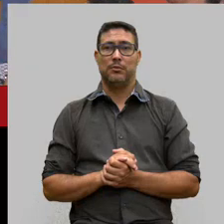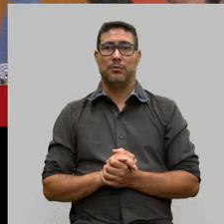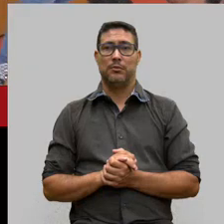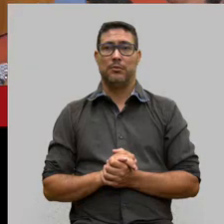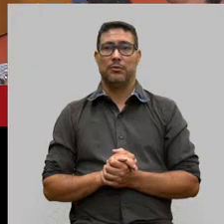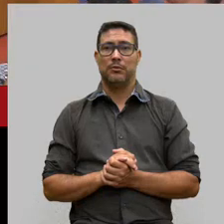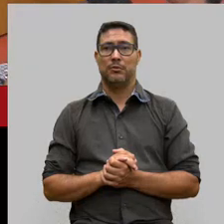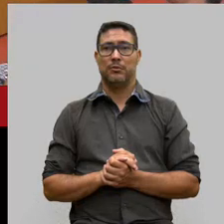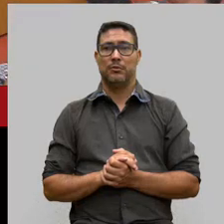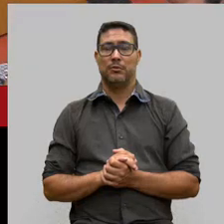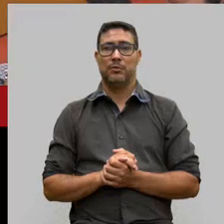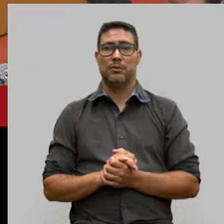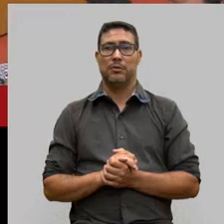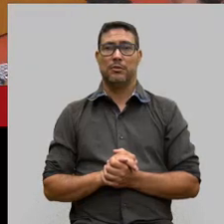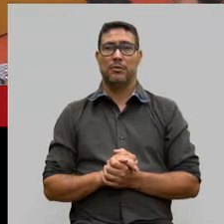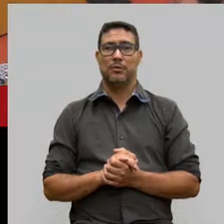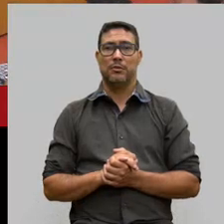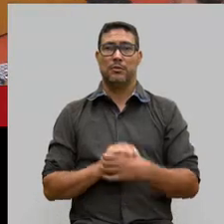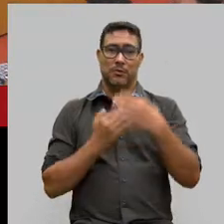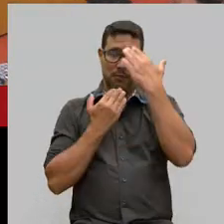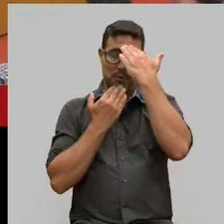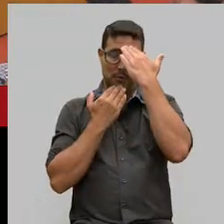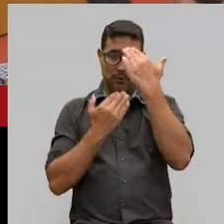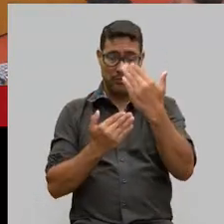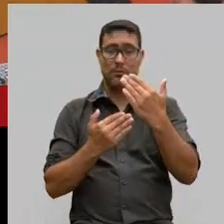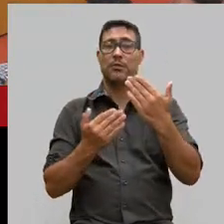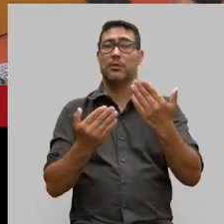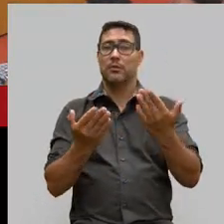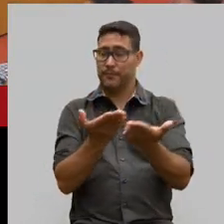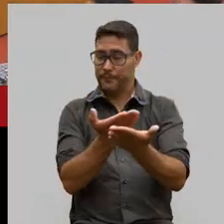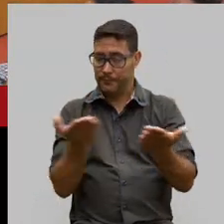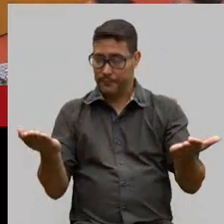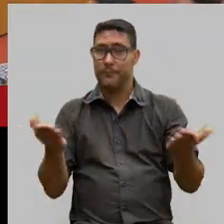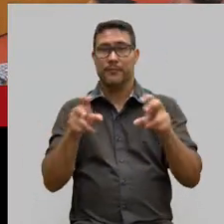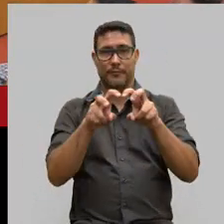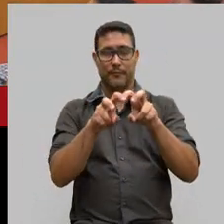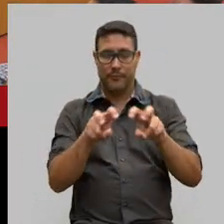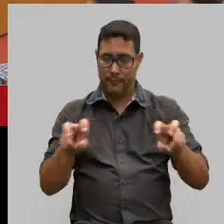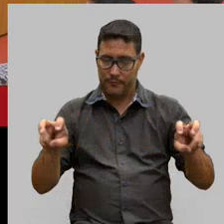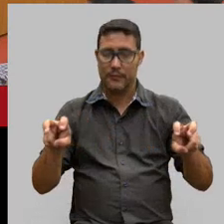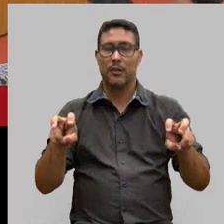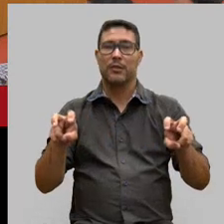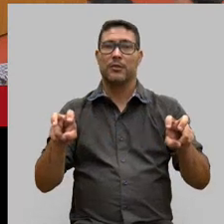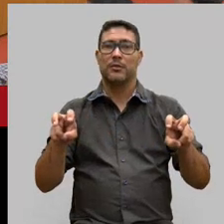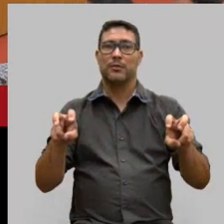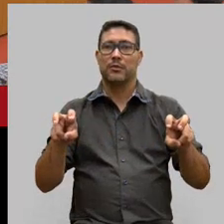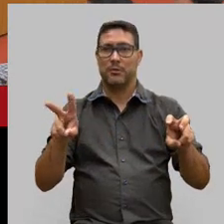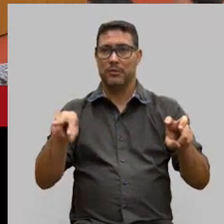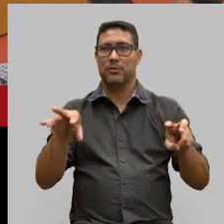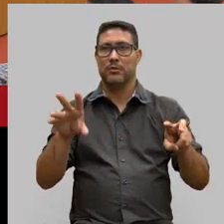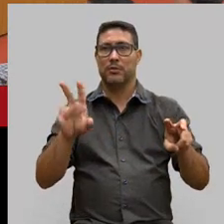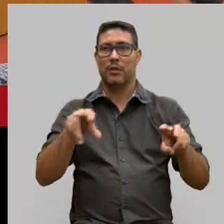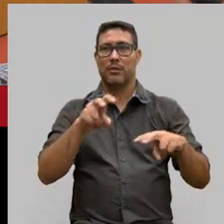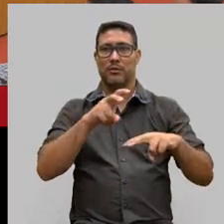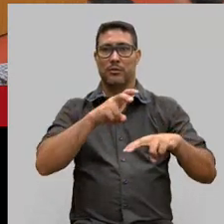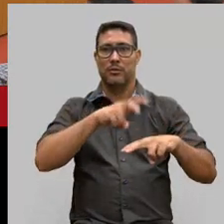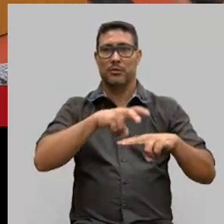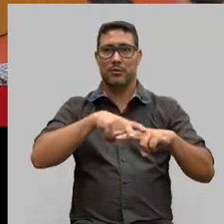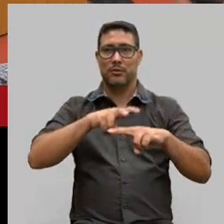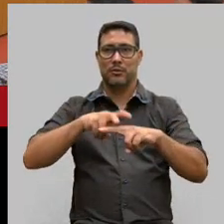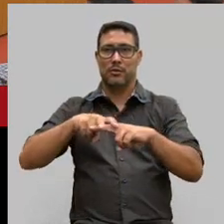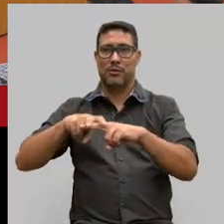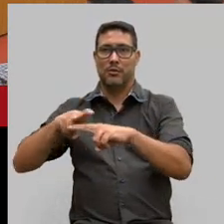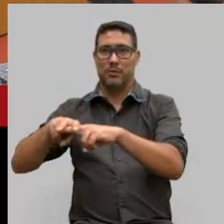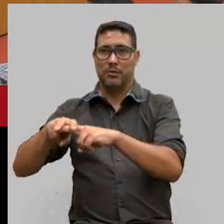Anhanguera Muito obrigado aos componentes aqui da mesa todos já Seus devidos lugares